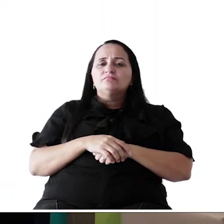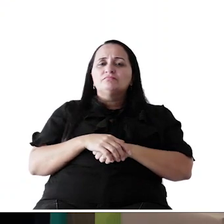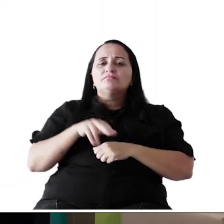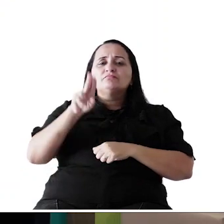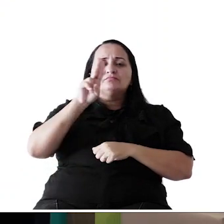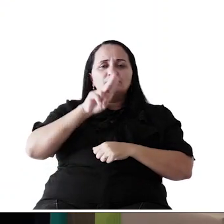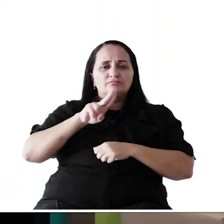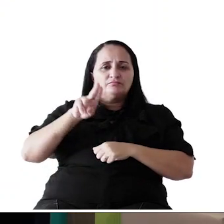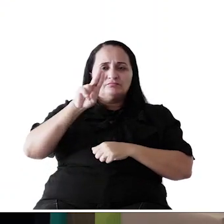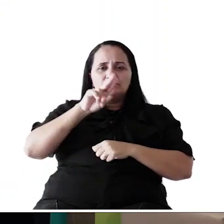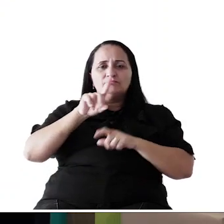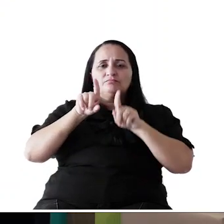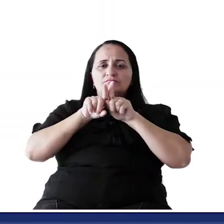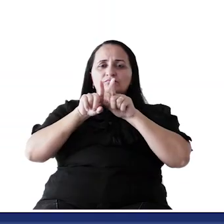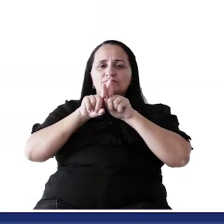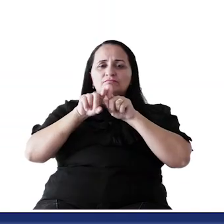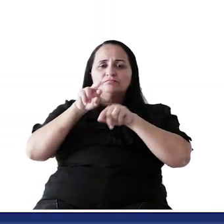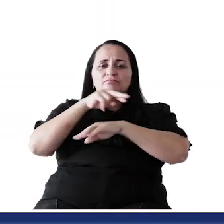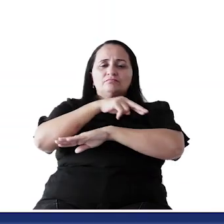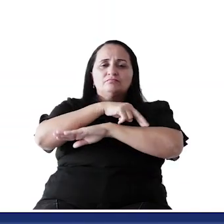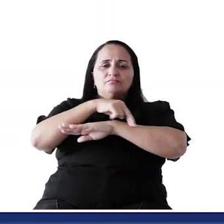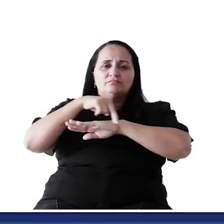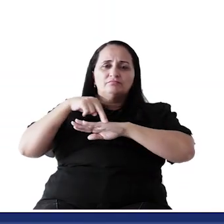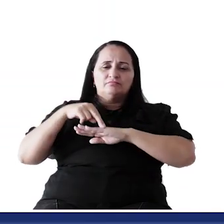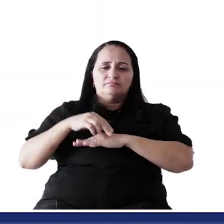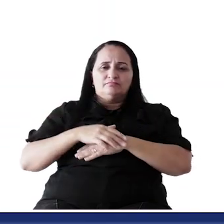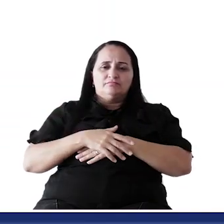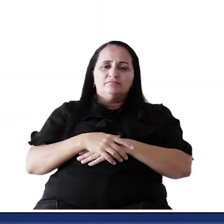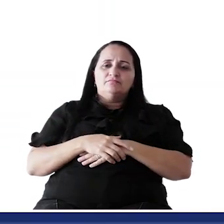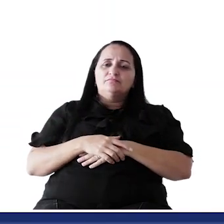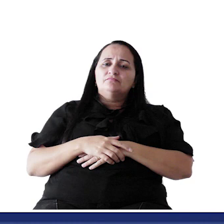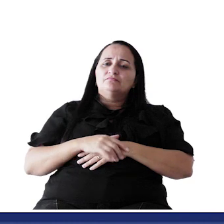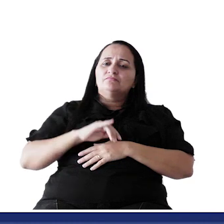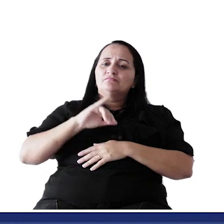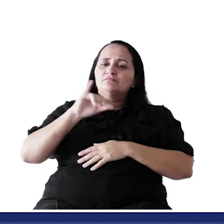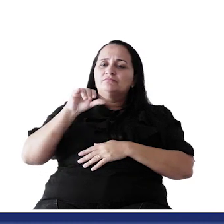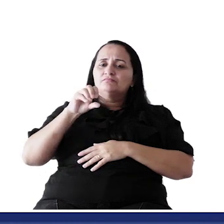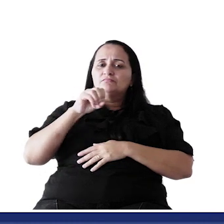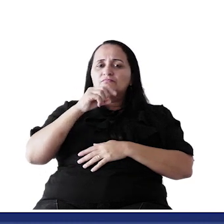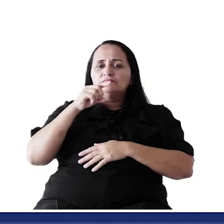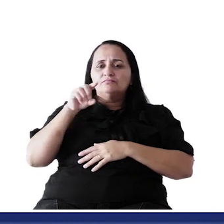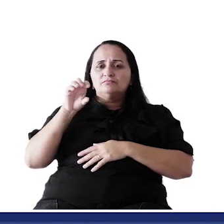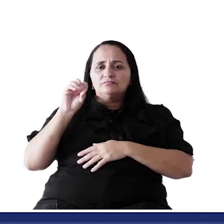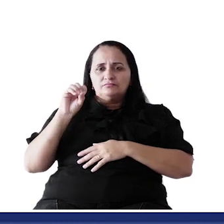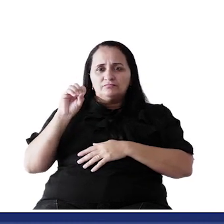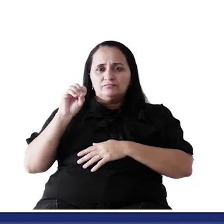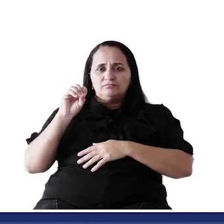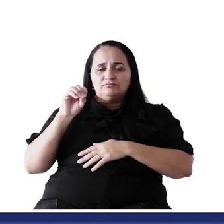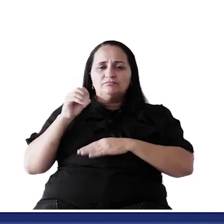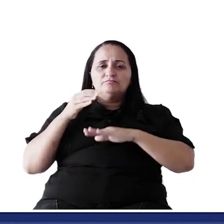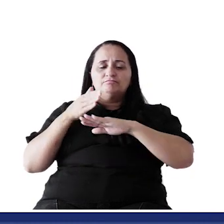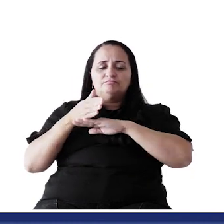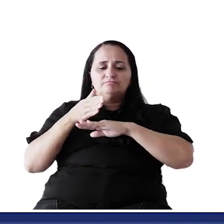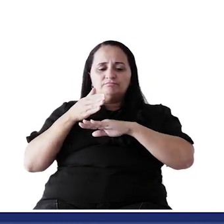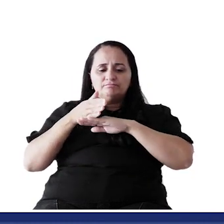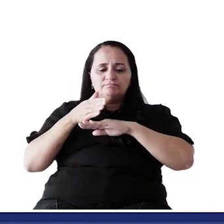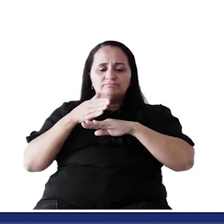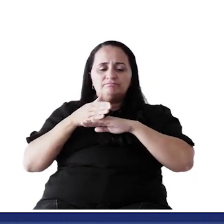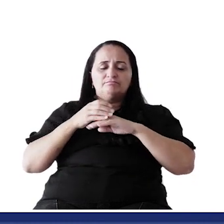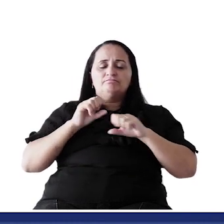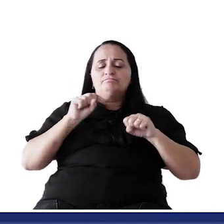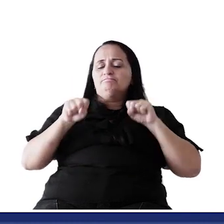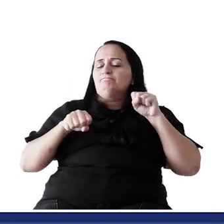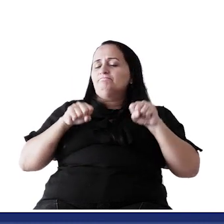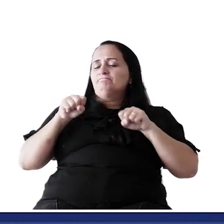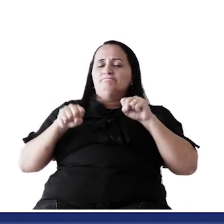vamos utilizar a reta numérica. João está participando de uma corrida de bicicletas, na qual o